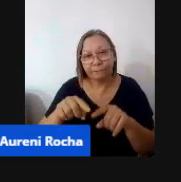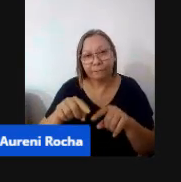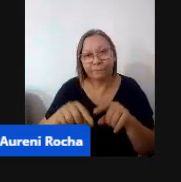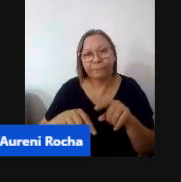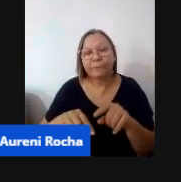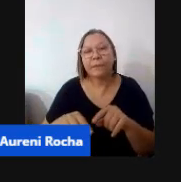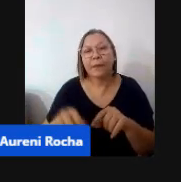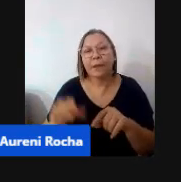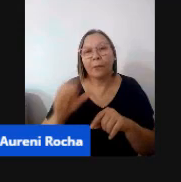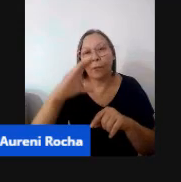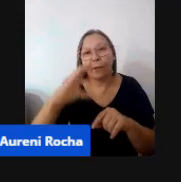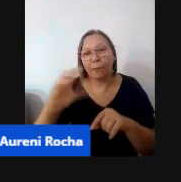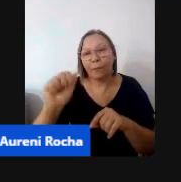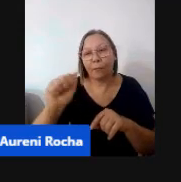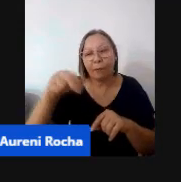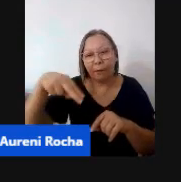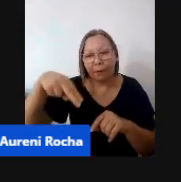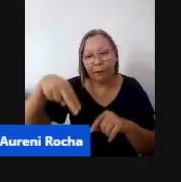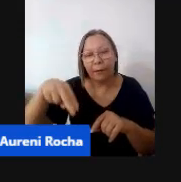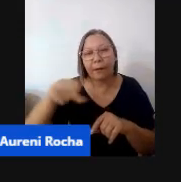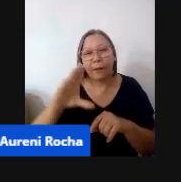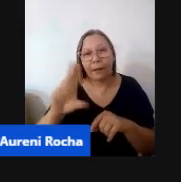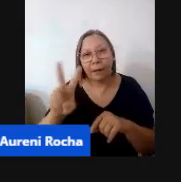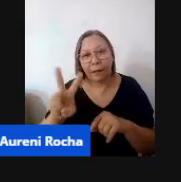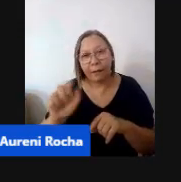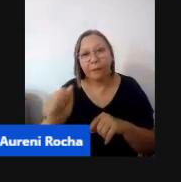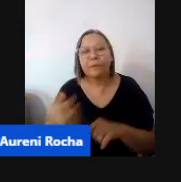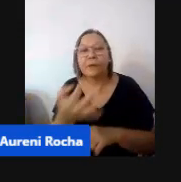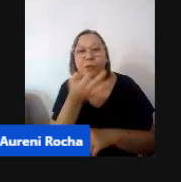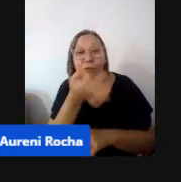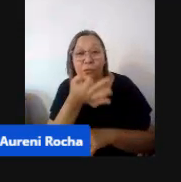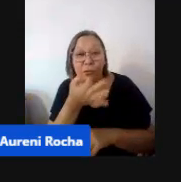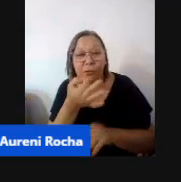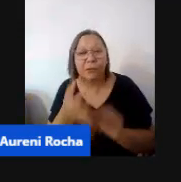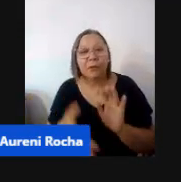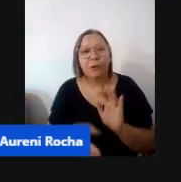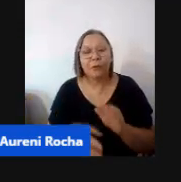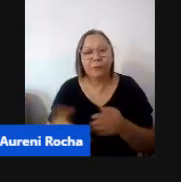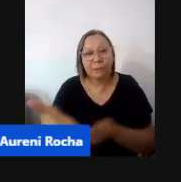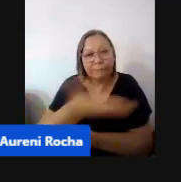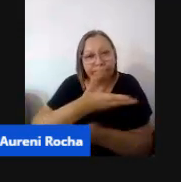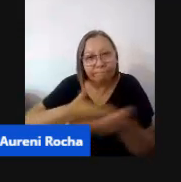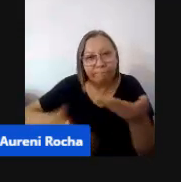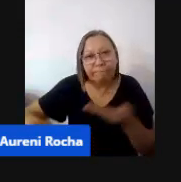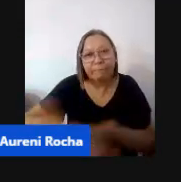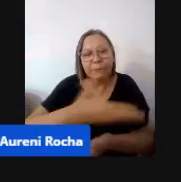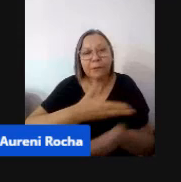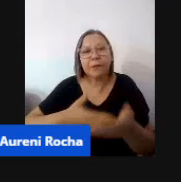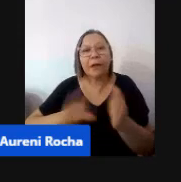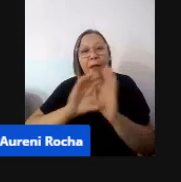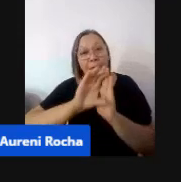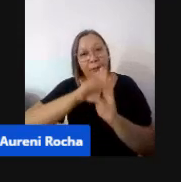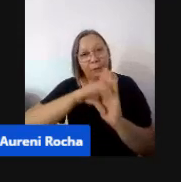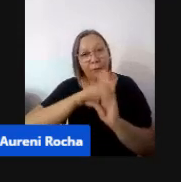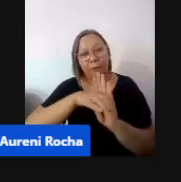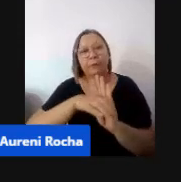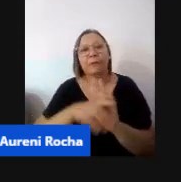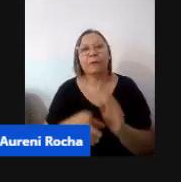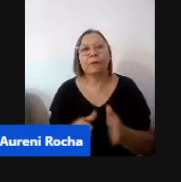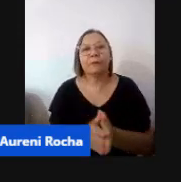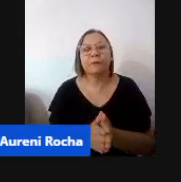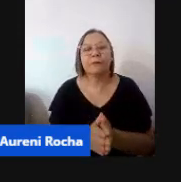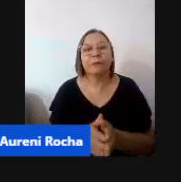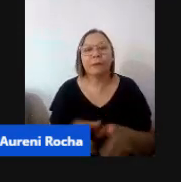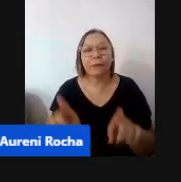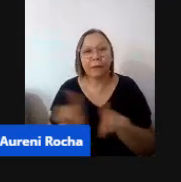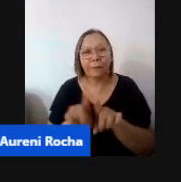poder conversar com o conteúdo, né? Então, aqui são alguns exemplos bem rápidos que eu vou passar. E uma dinâmica, uma